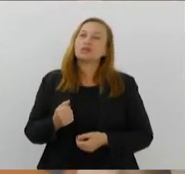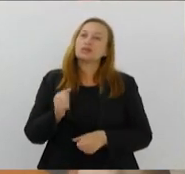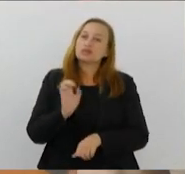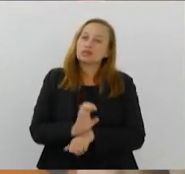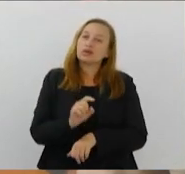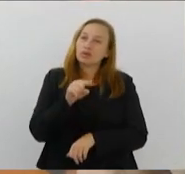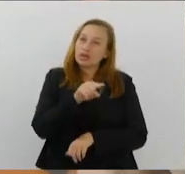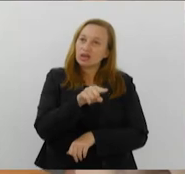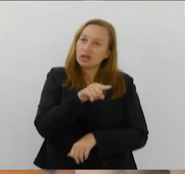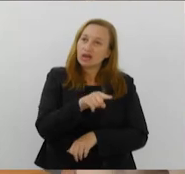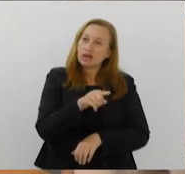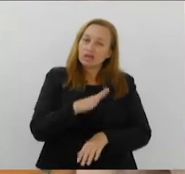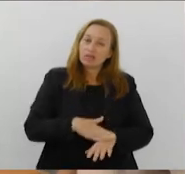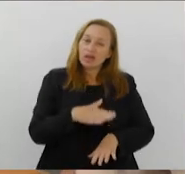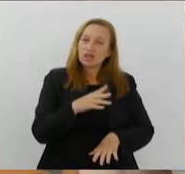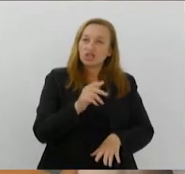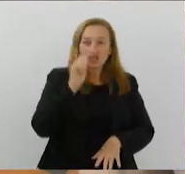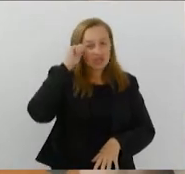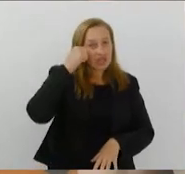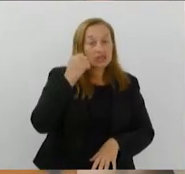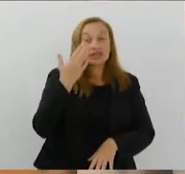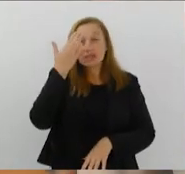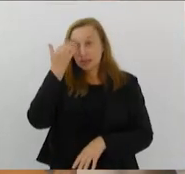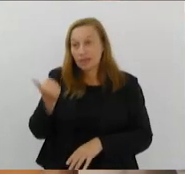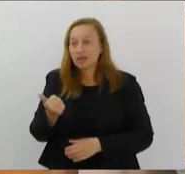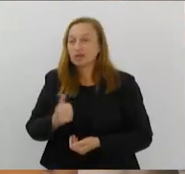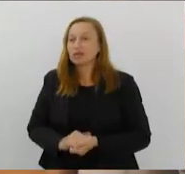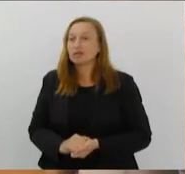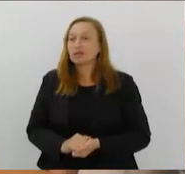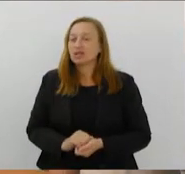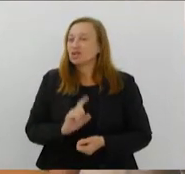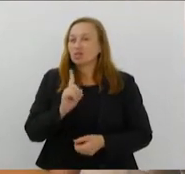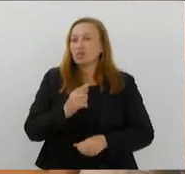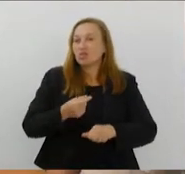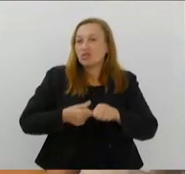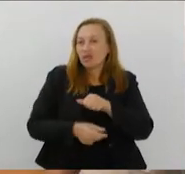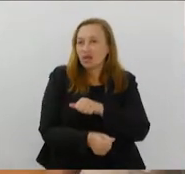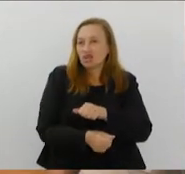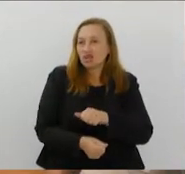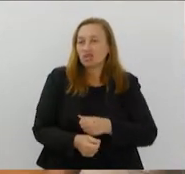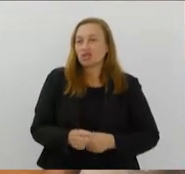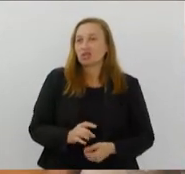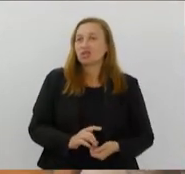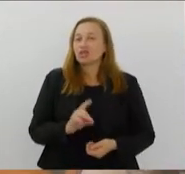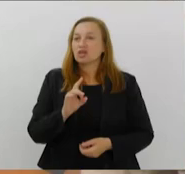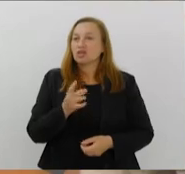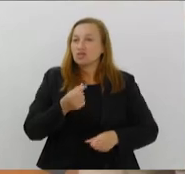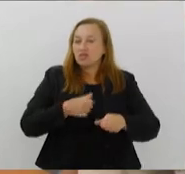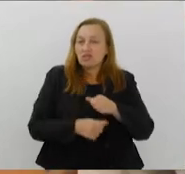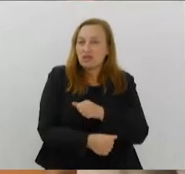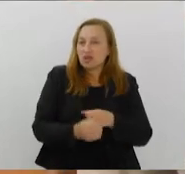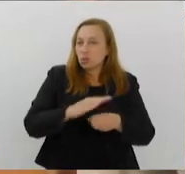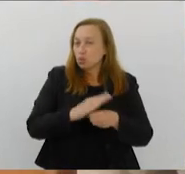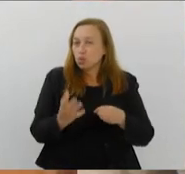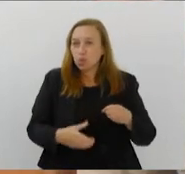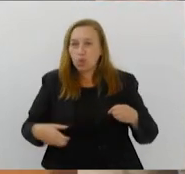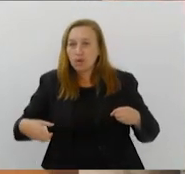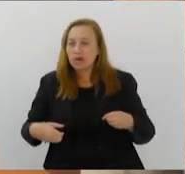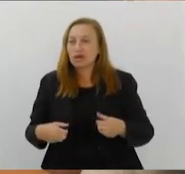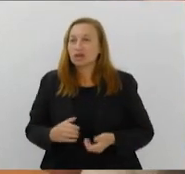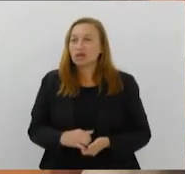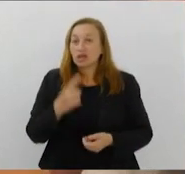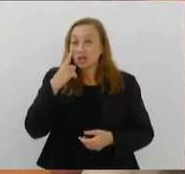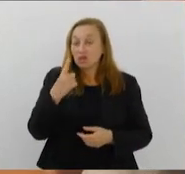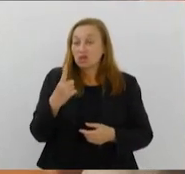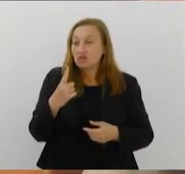onde se encontra mais negros. E, sabendo disso, ele não investe. Ele não investe em saneamento, é onde a gente vê o esgoto a